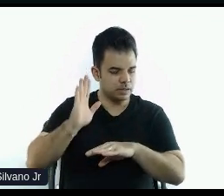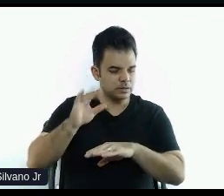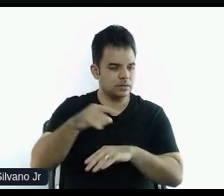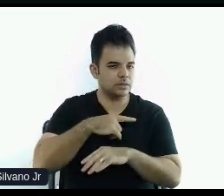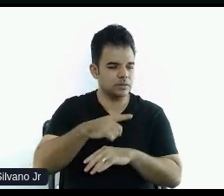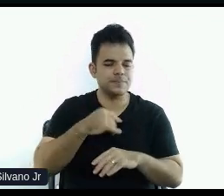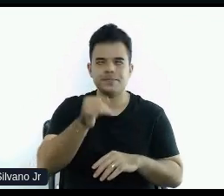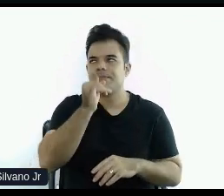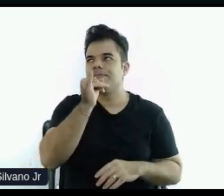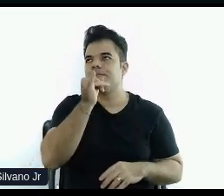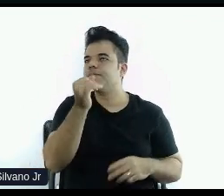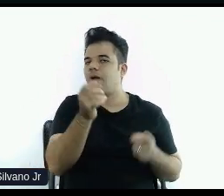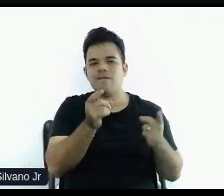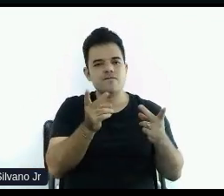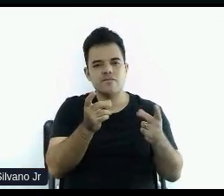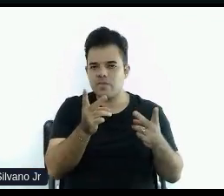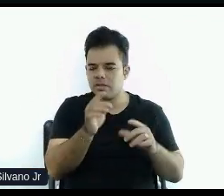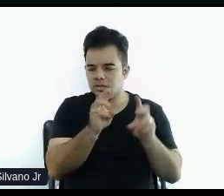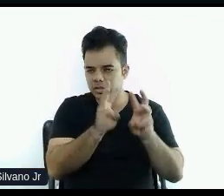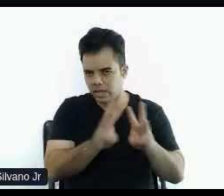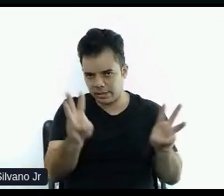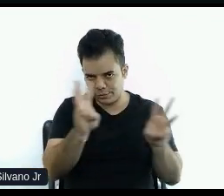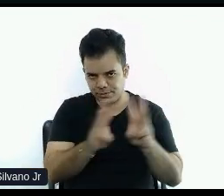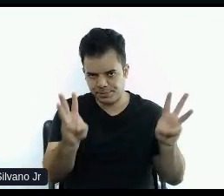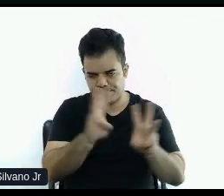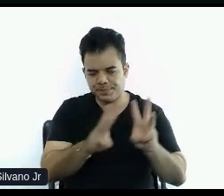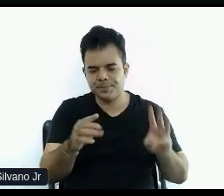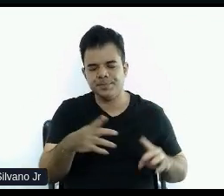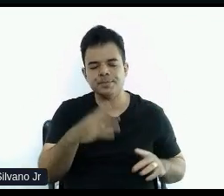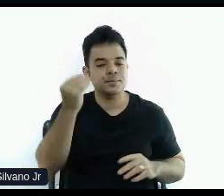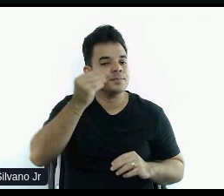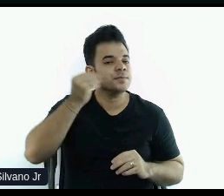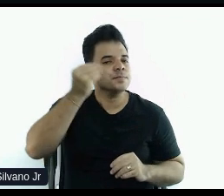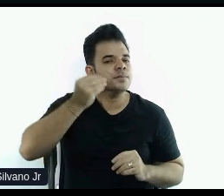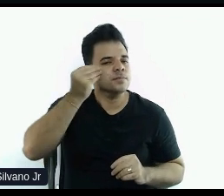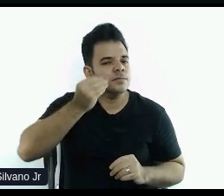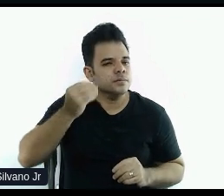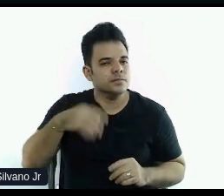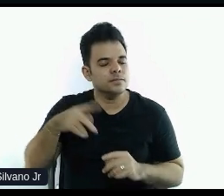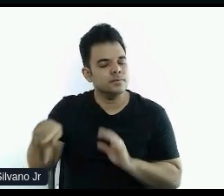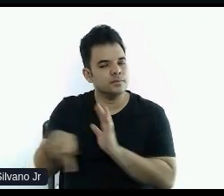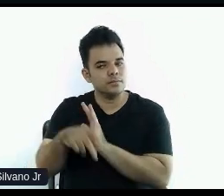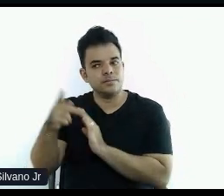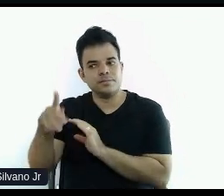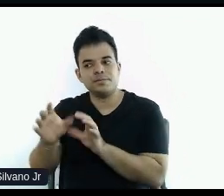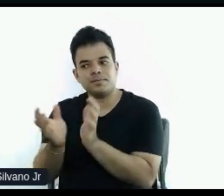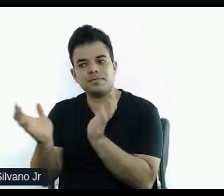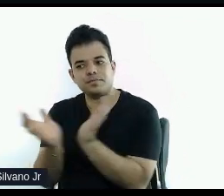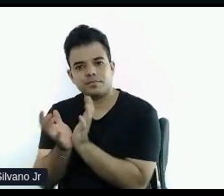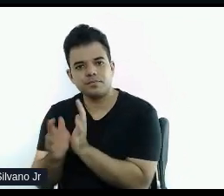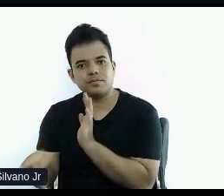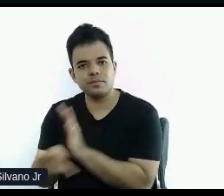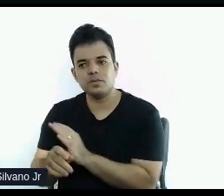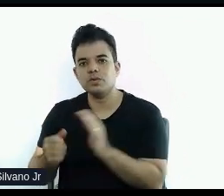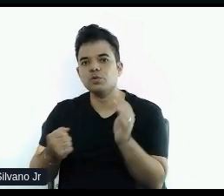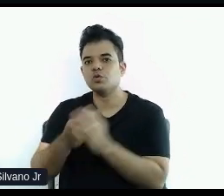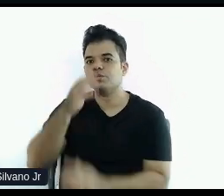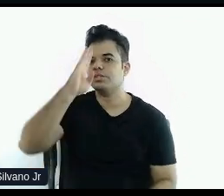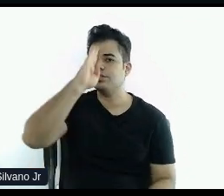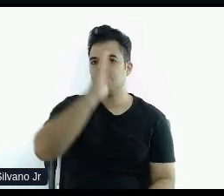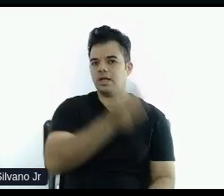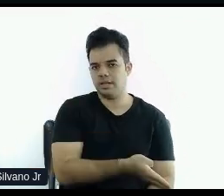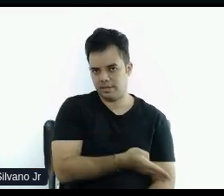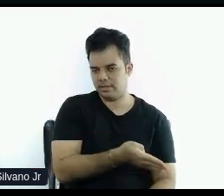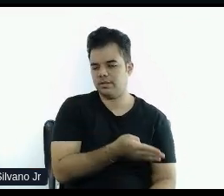e-commerce, o grupo de experiência que está sendo muito afetado é a parte da compra direta, mas no